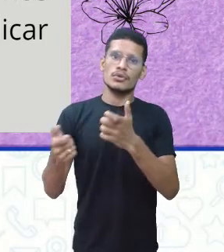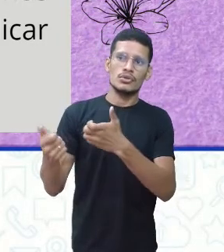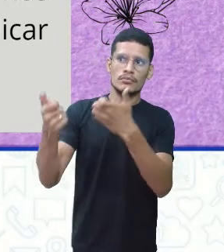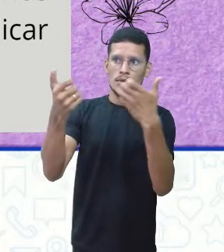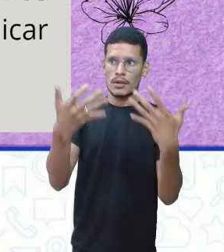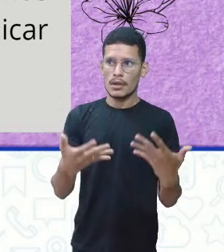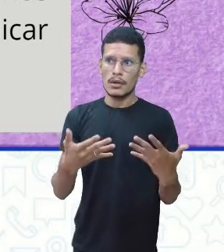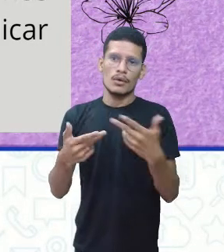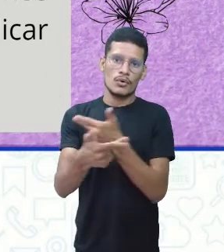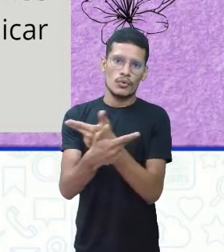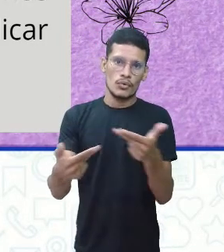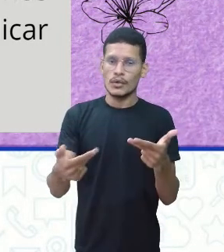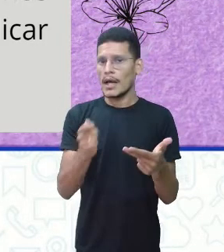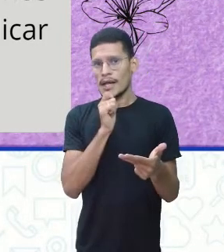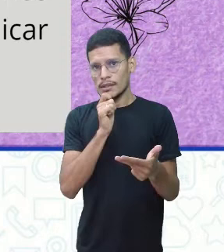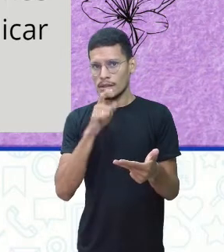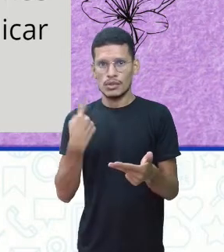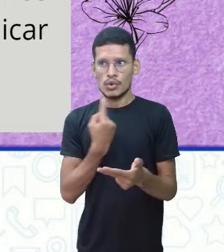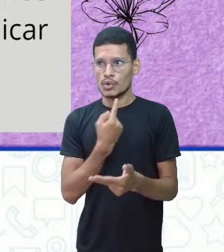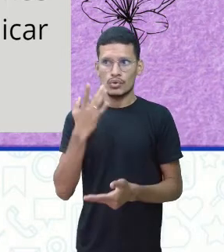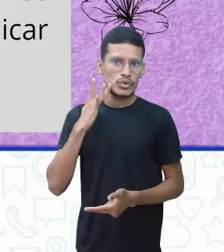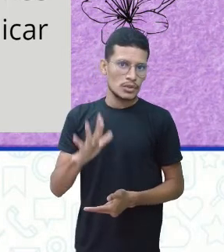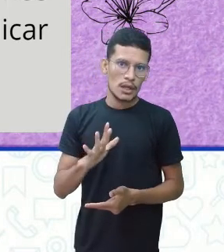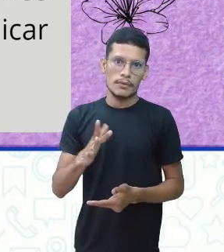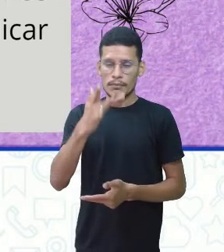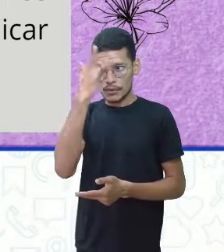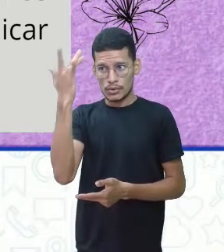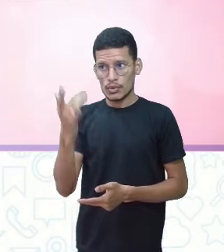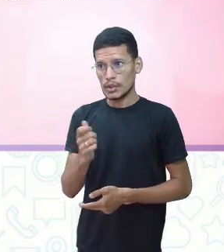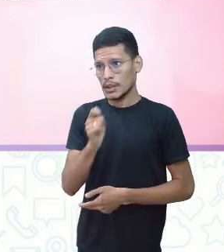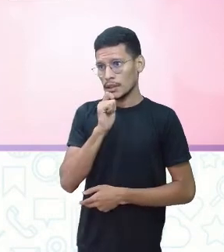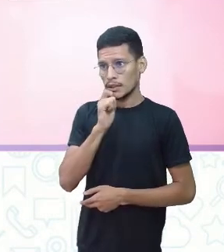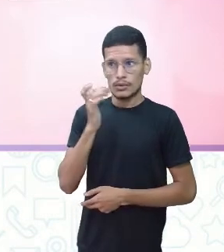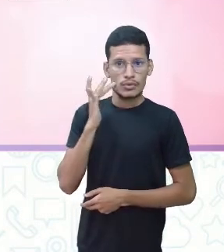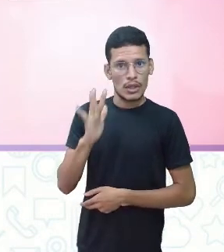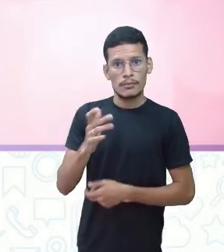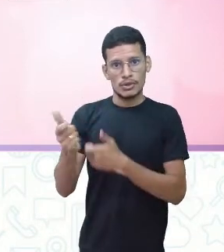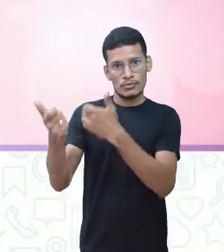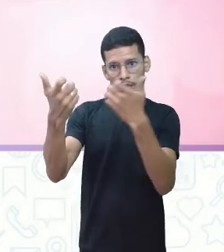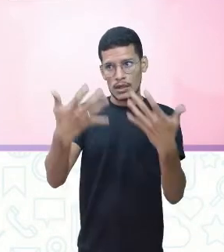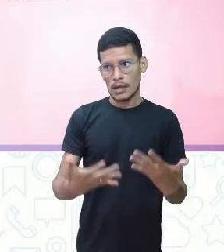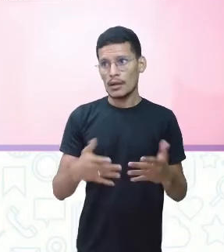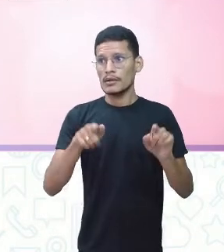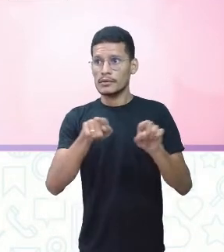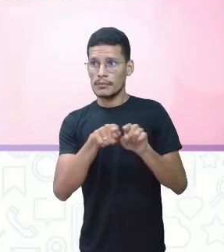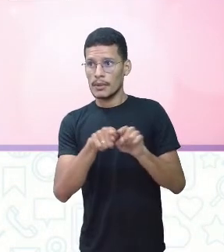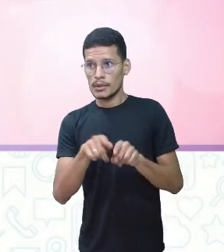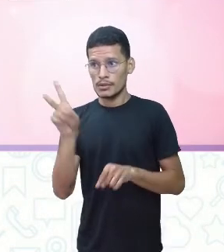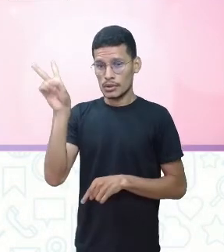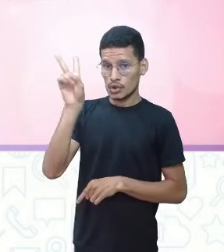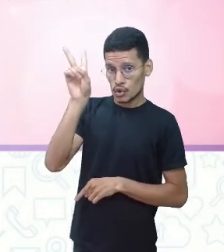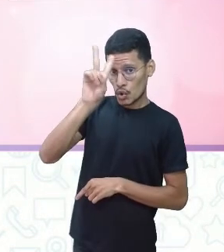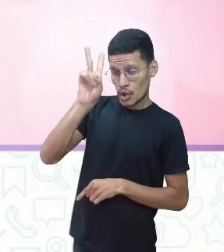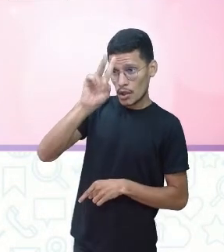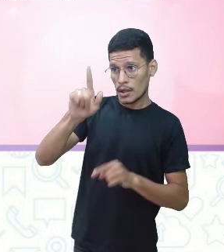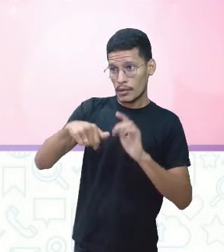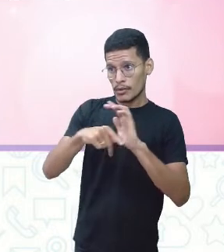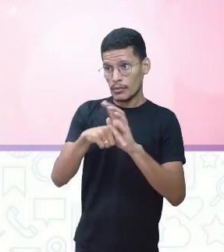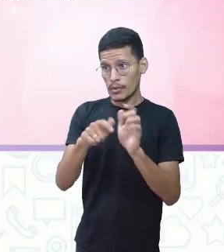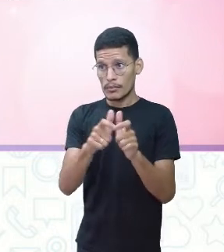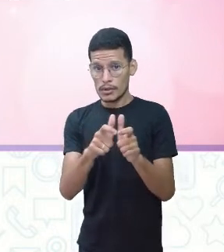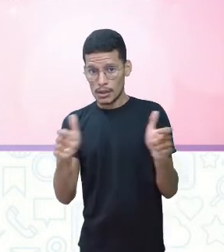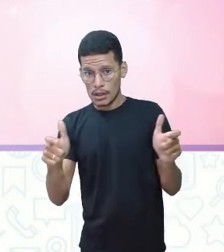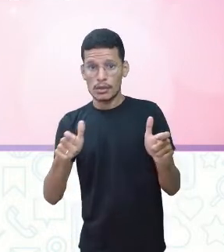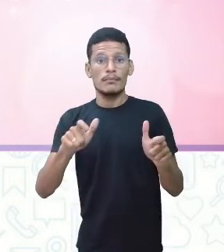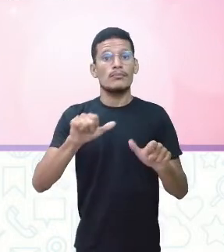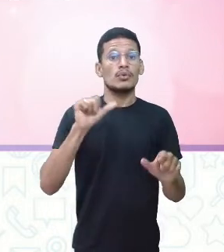explicar coisas que a gente não sabe, que as pessoas não sabiam explicar, né? E cada história, ela é aumentada ou modificada à